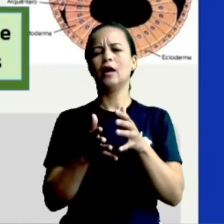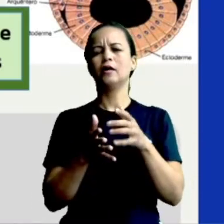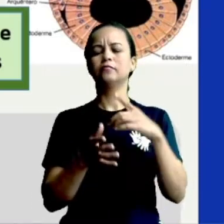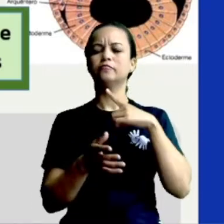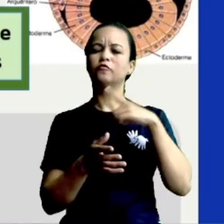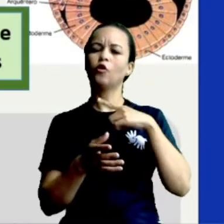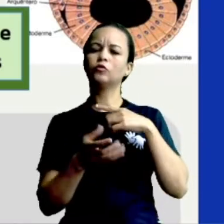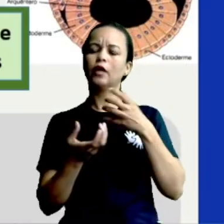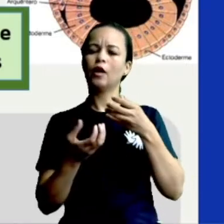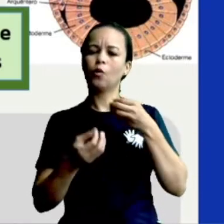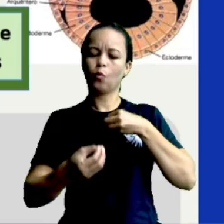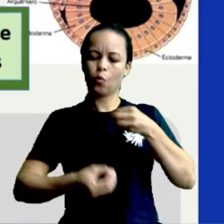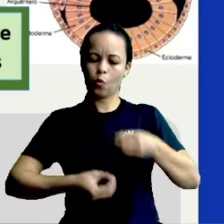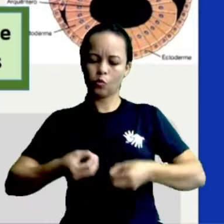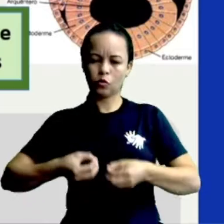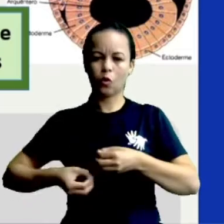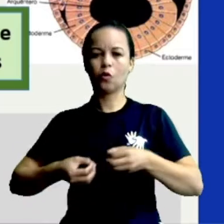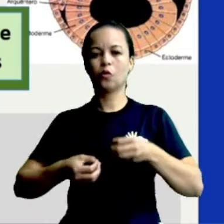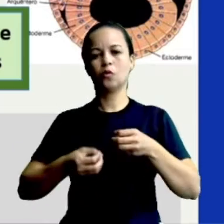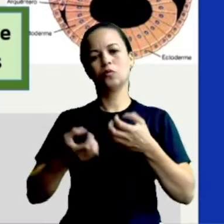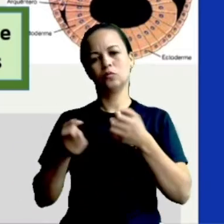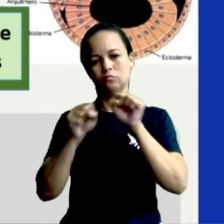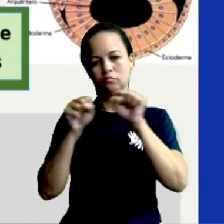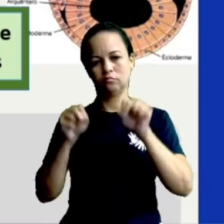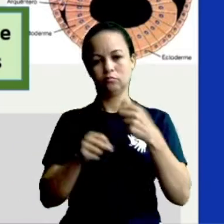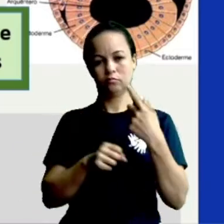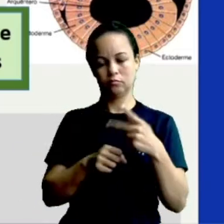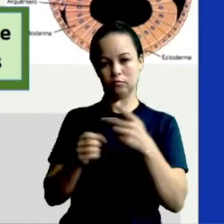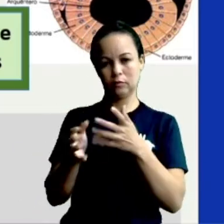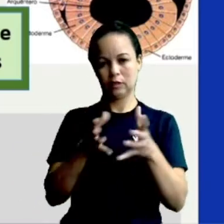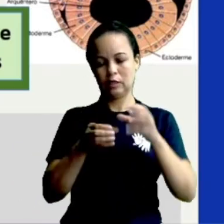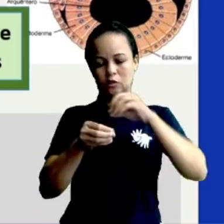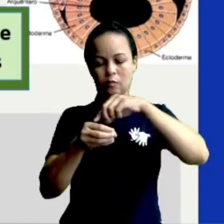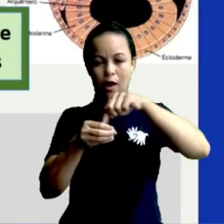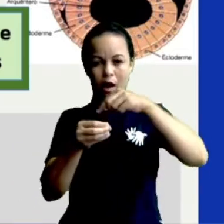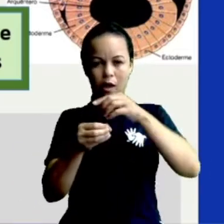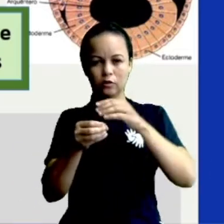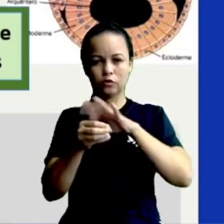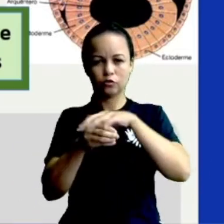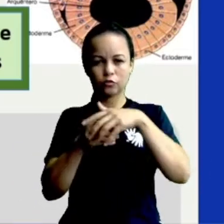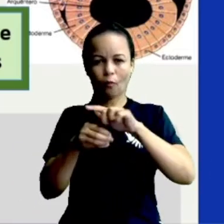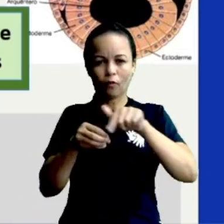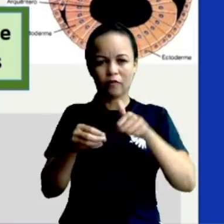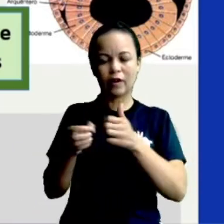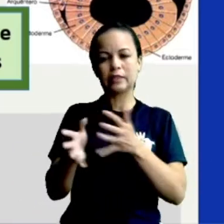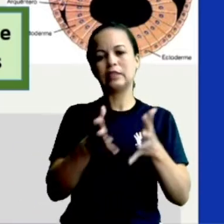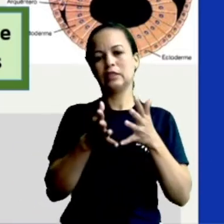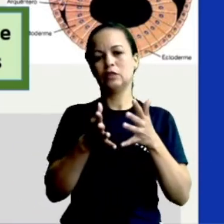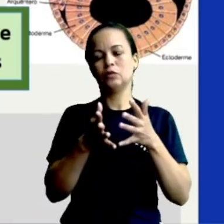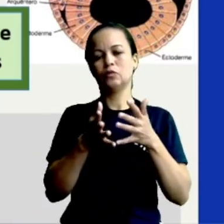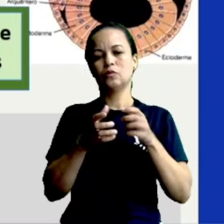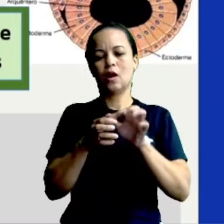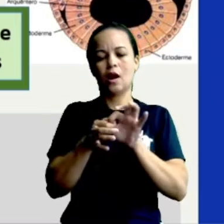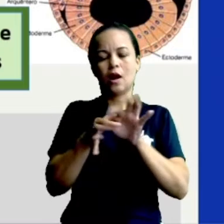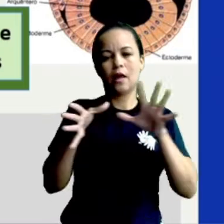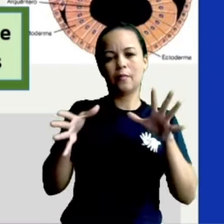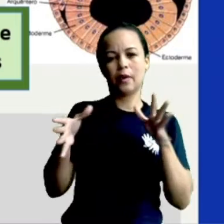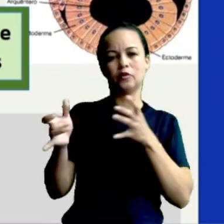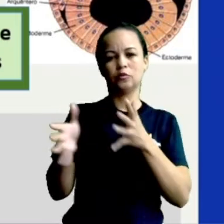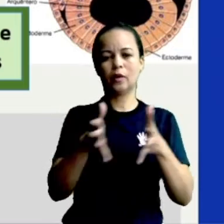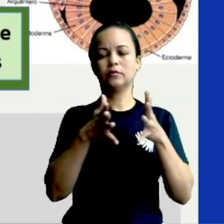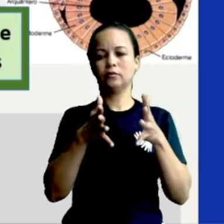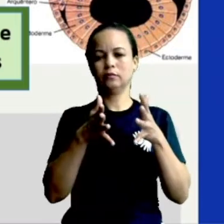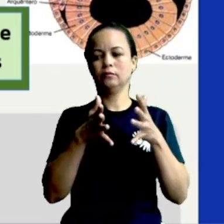conter os órgãos dos sistemas. Desses espaços vazios, os celomas, liberam espaço no